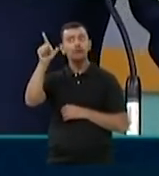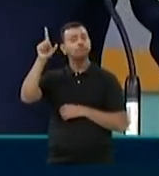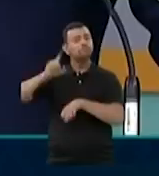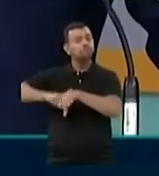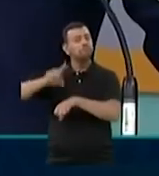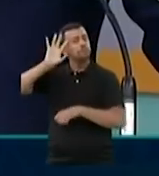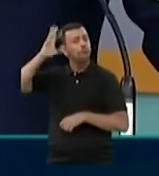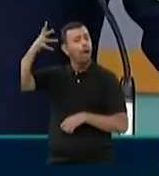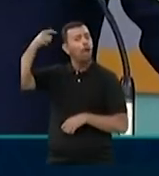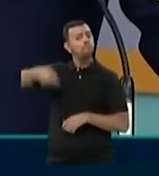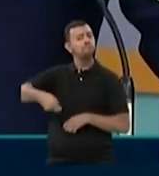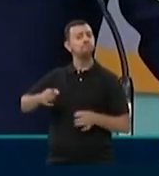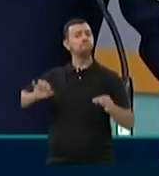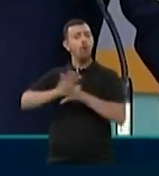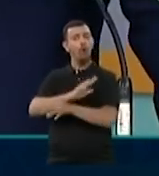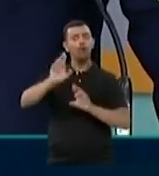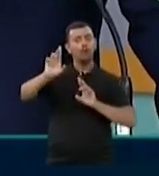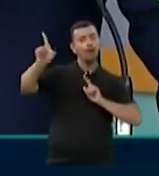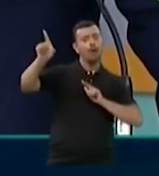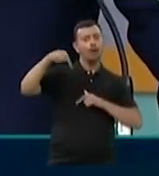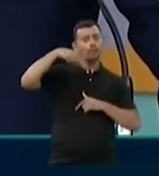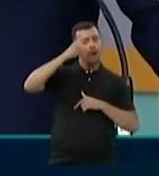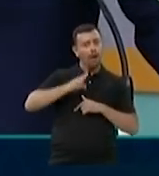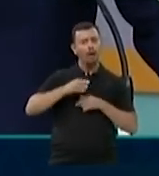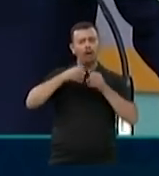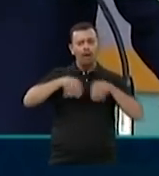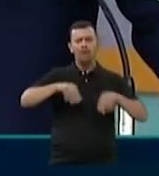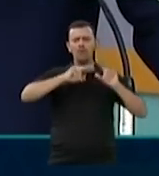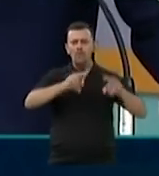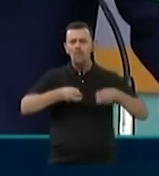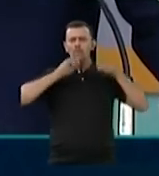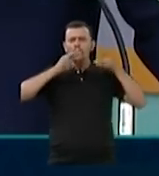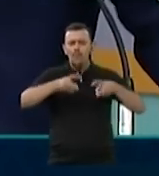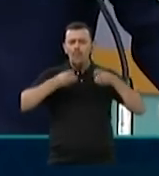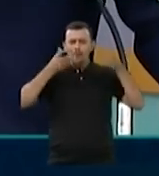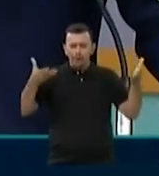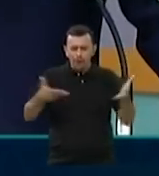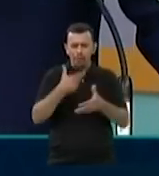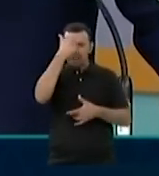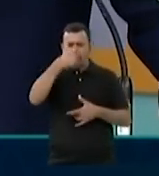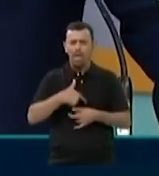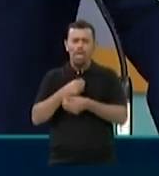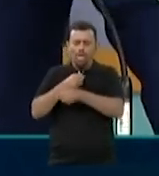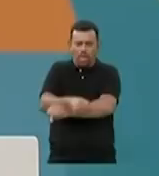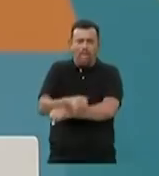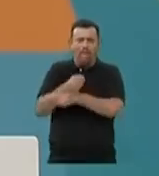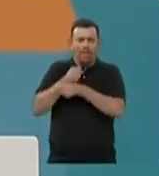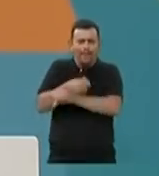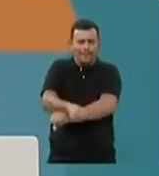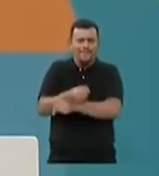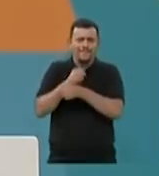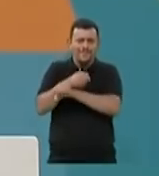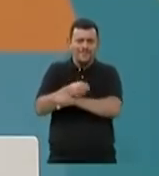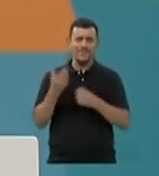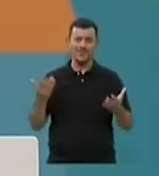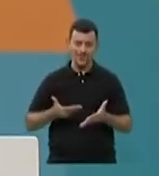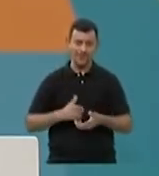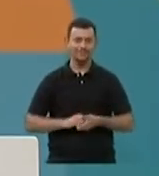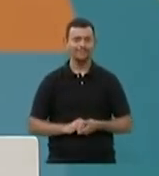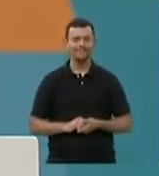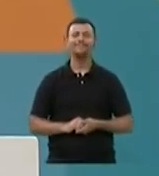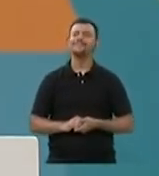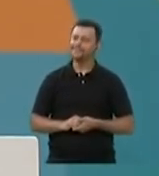no brasil os nossos governos se tornaram reféns do sistema financeiro nacional coquinho muito